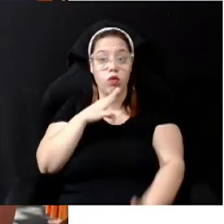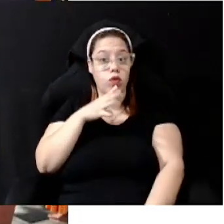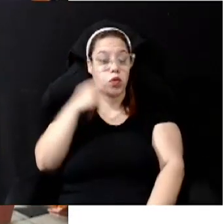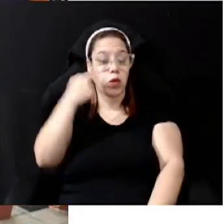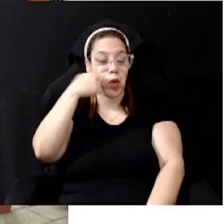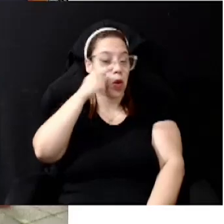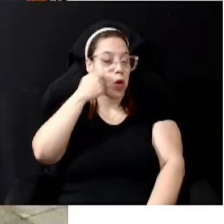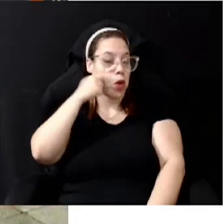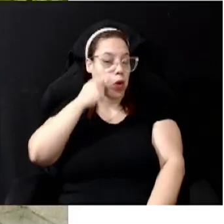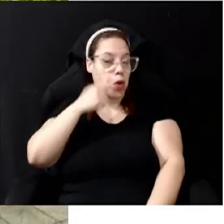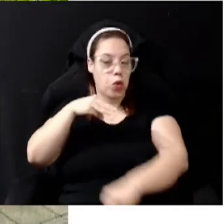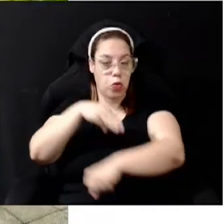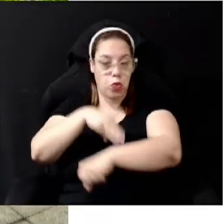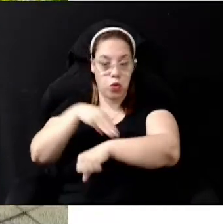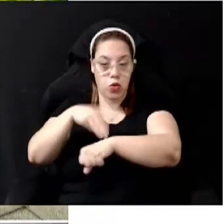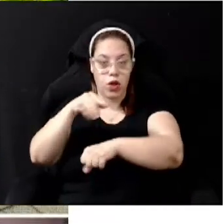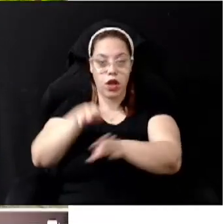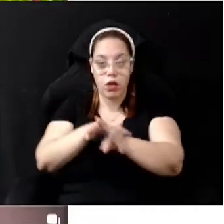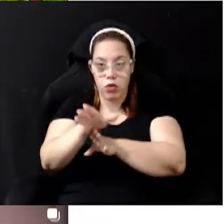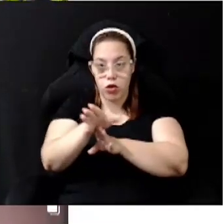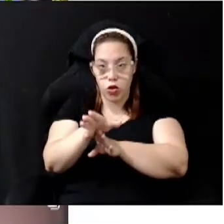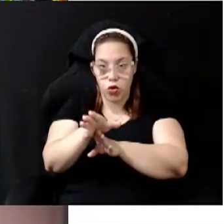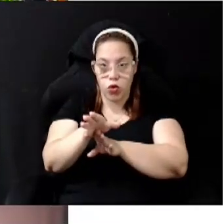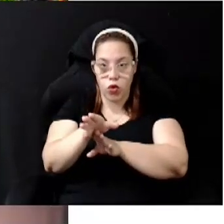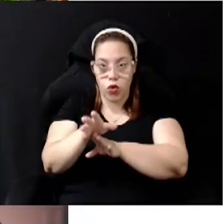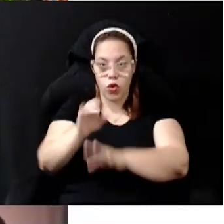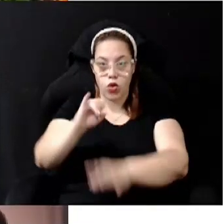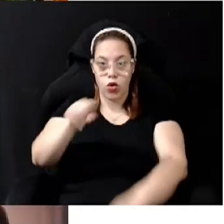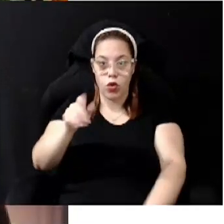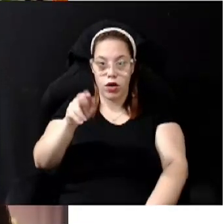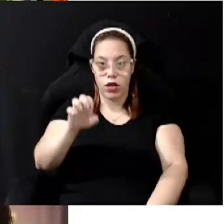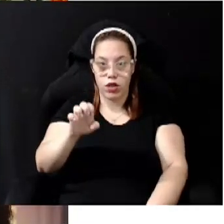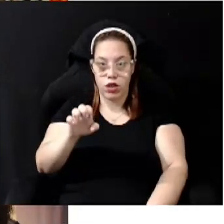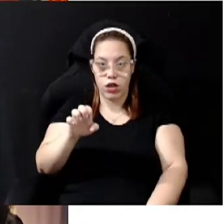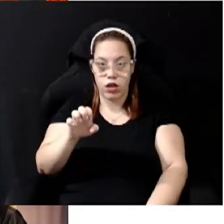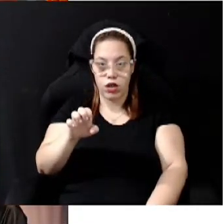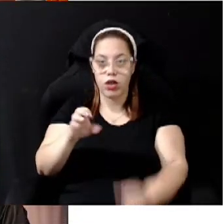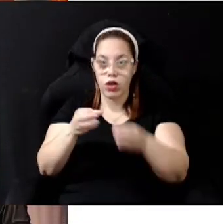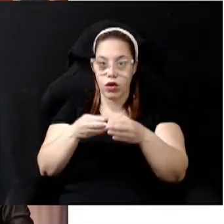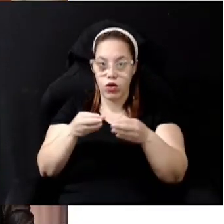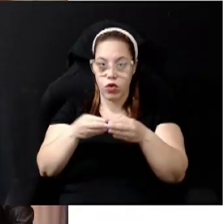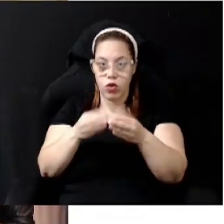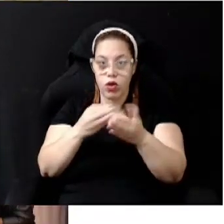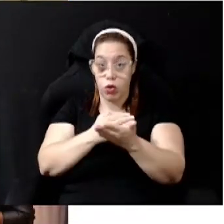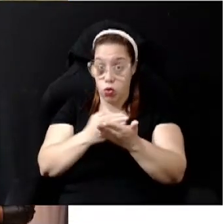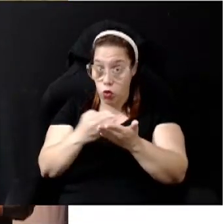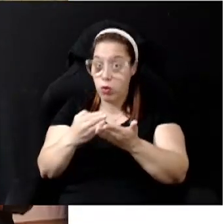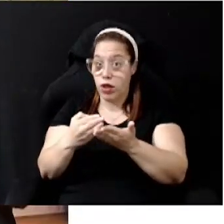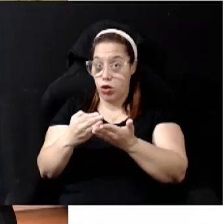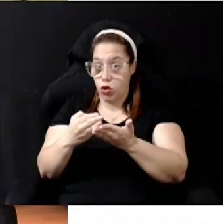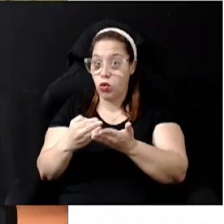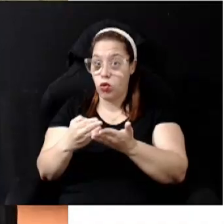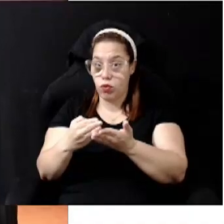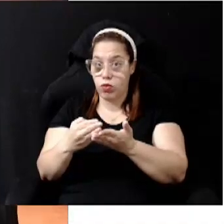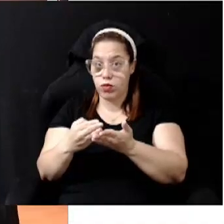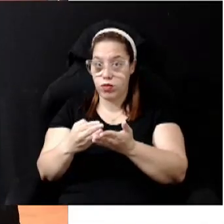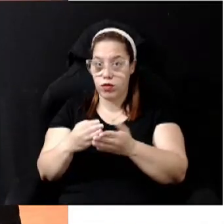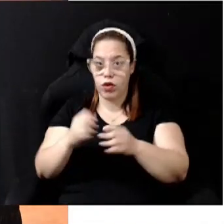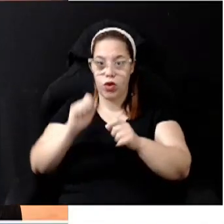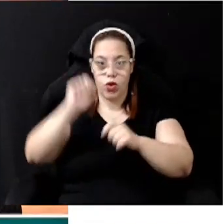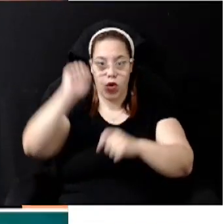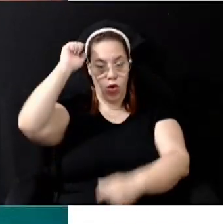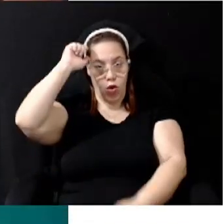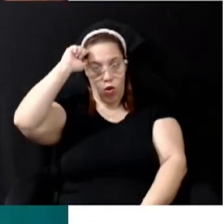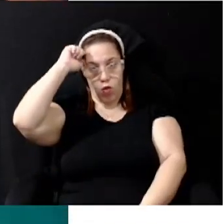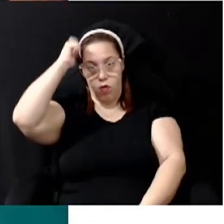Montemor, ela que me indicou para a Jaque. Faz 2 anos, eu estou no grupo desde o início. E foi uma virada de chave assim, muito